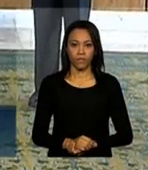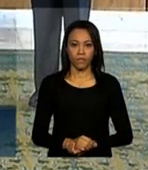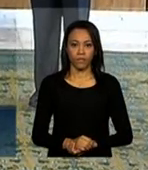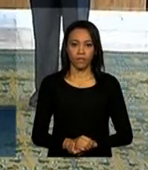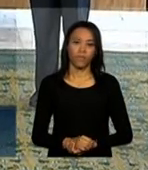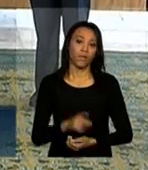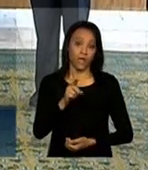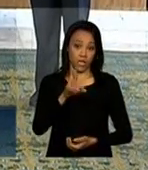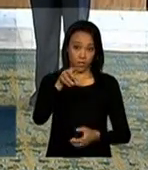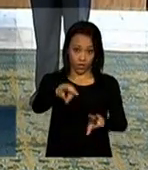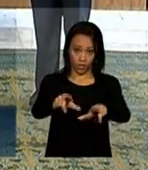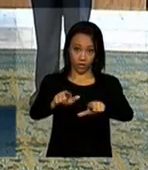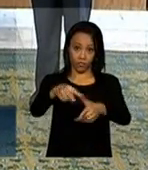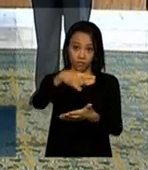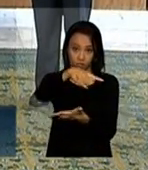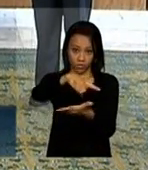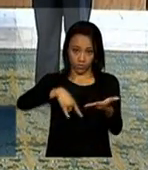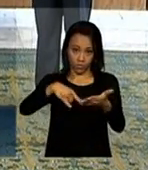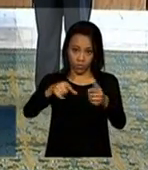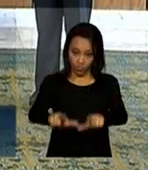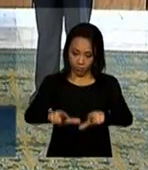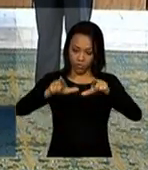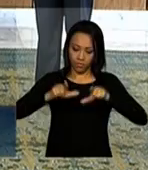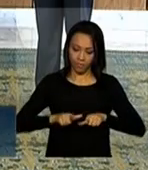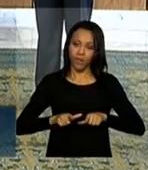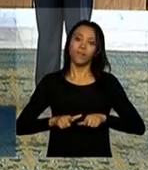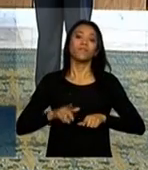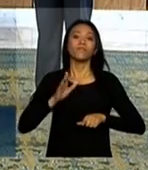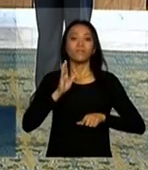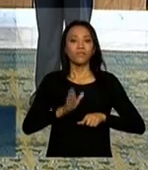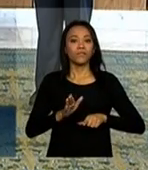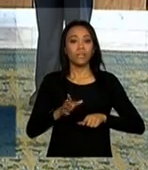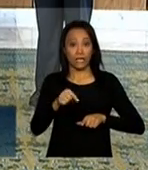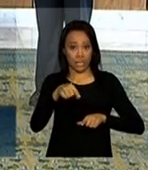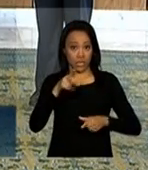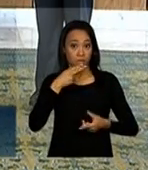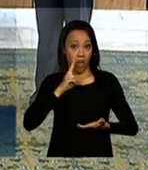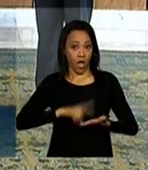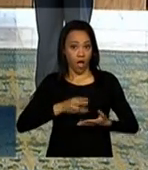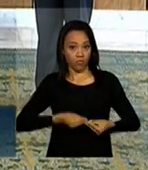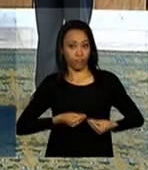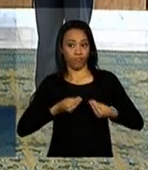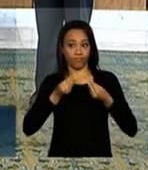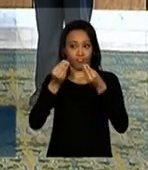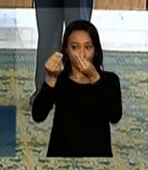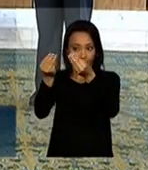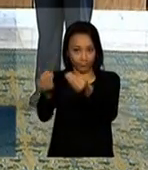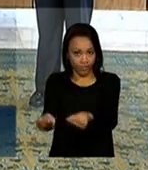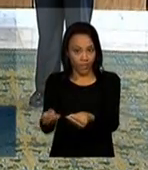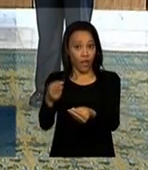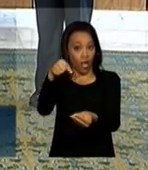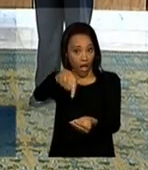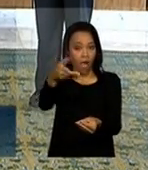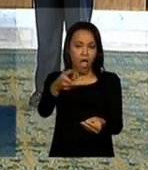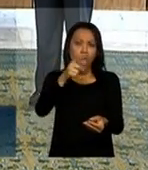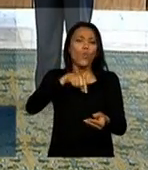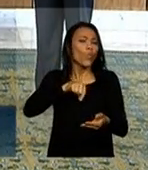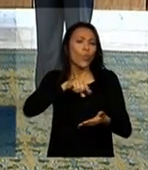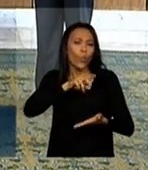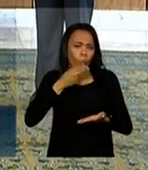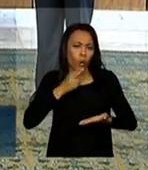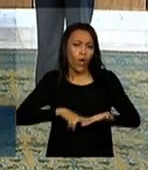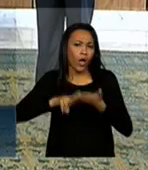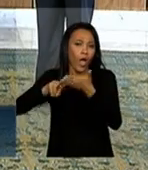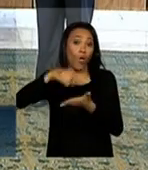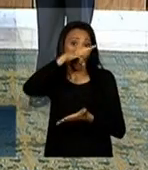A carta credencial que os embaixadores entregam à presidenta Dilma Rousseff nesta cerimônia é um documento